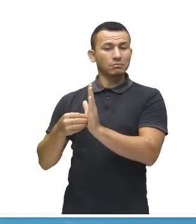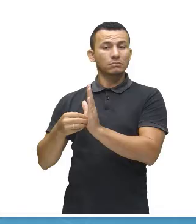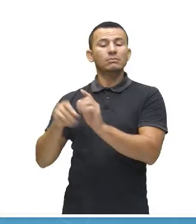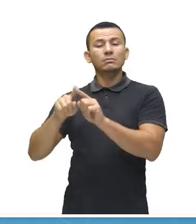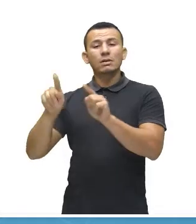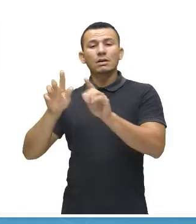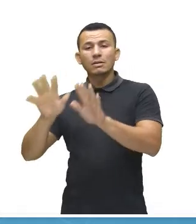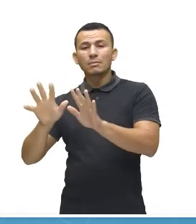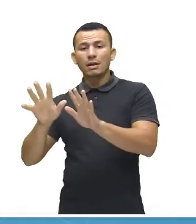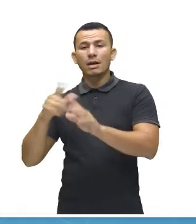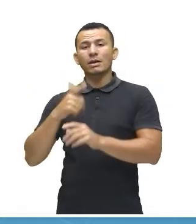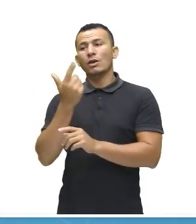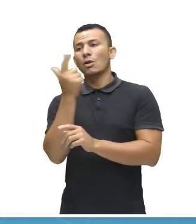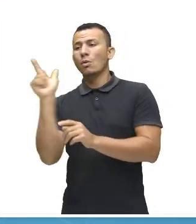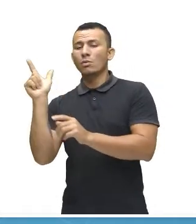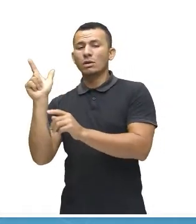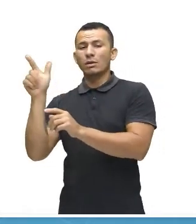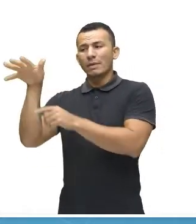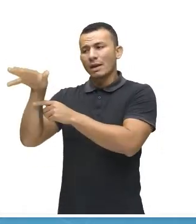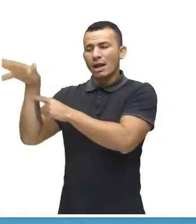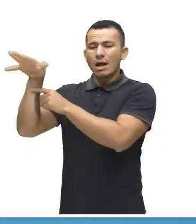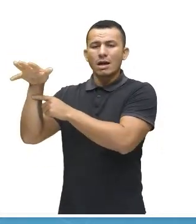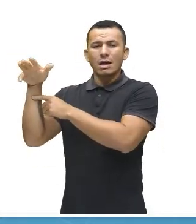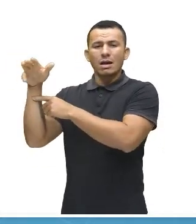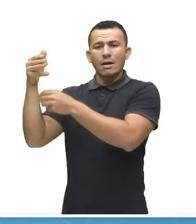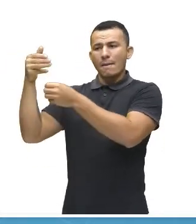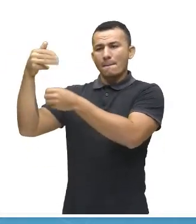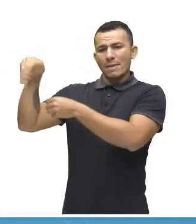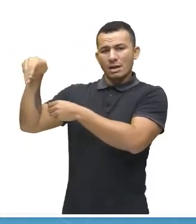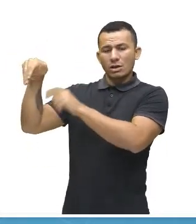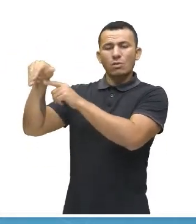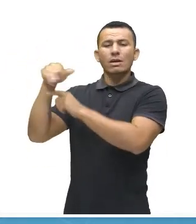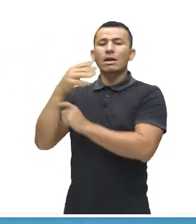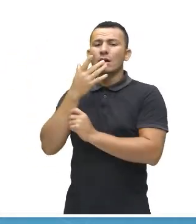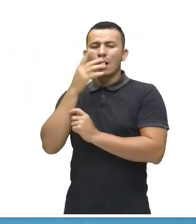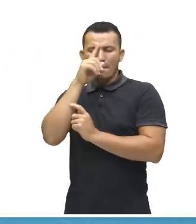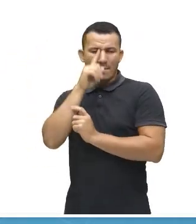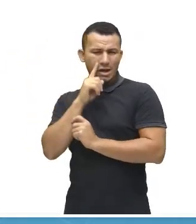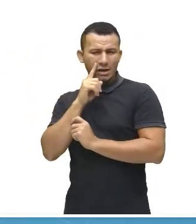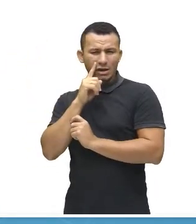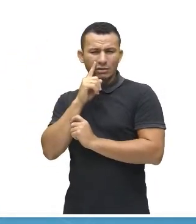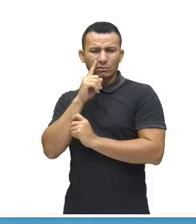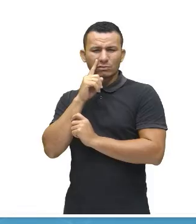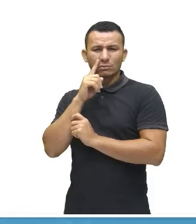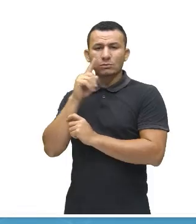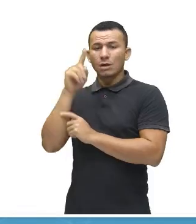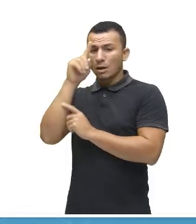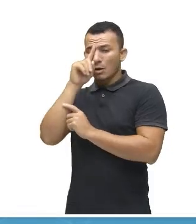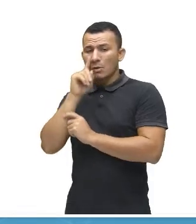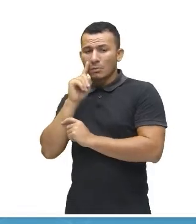uma outra parte do Maranhão aqui em amarelo que colocou essa parte do Maranhão como